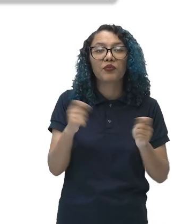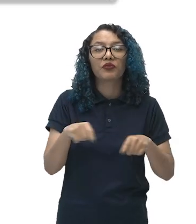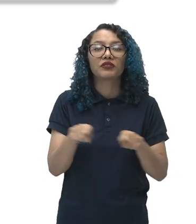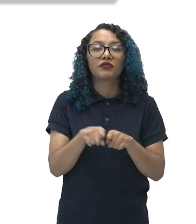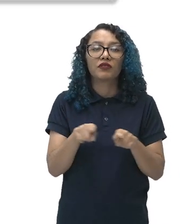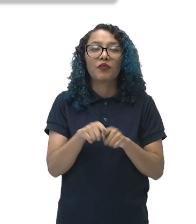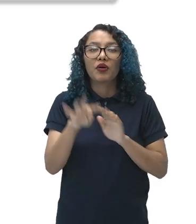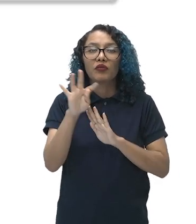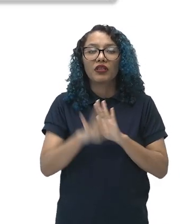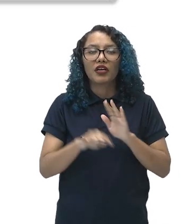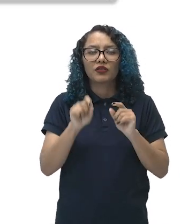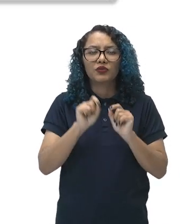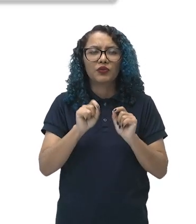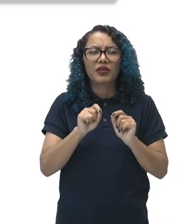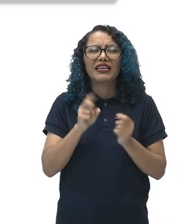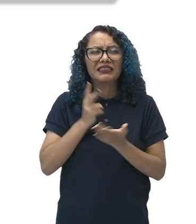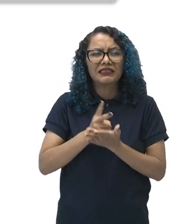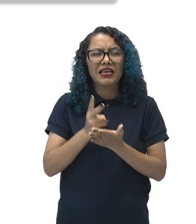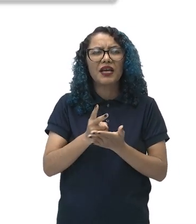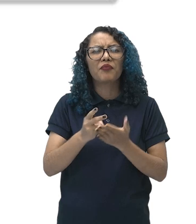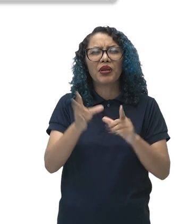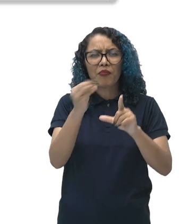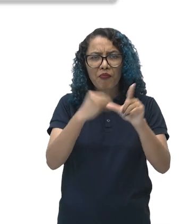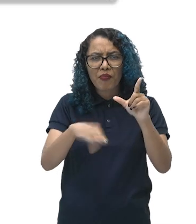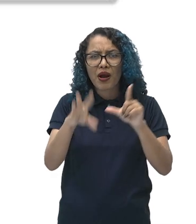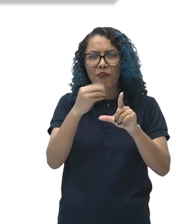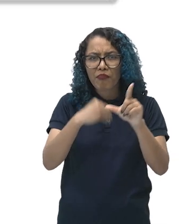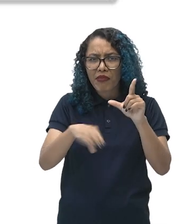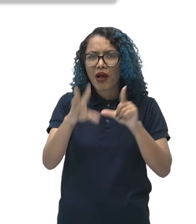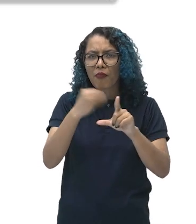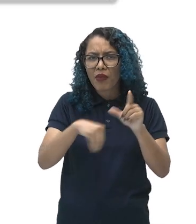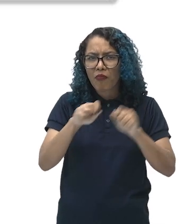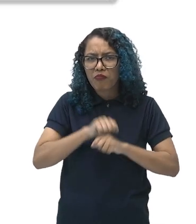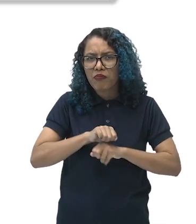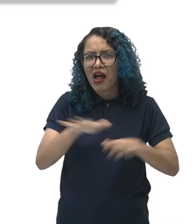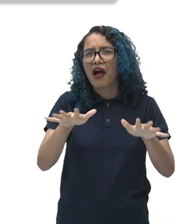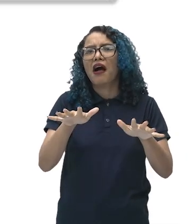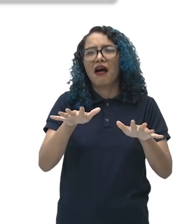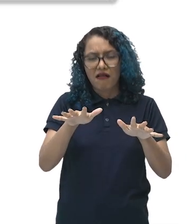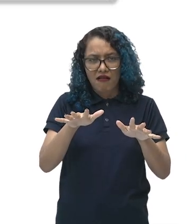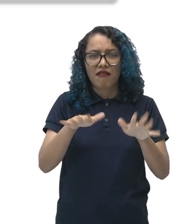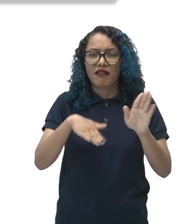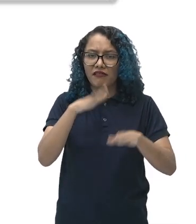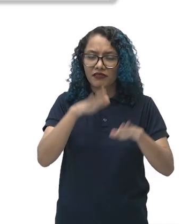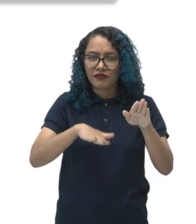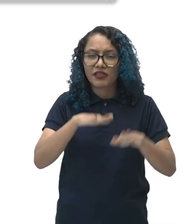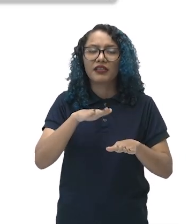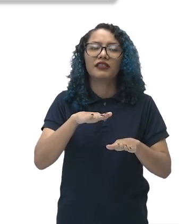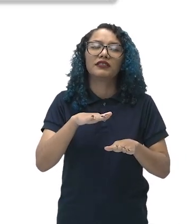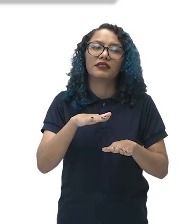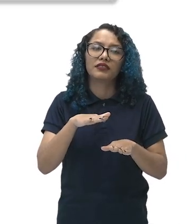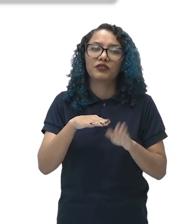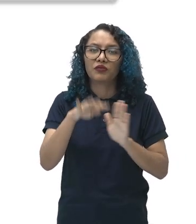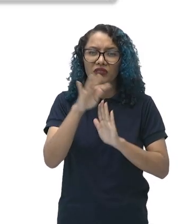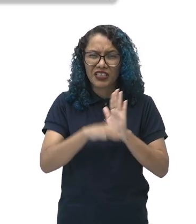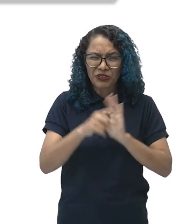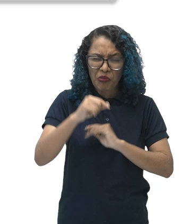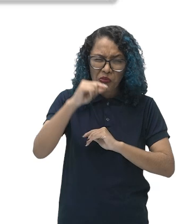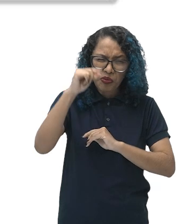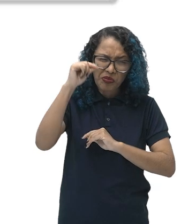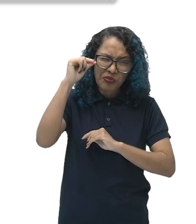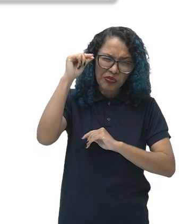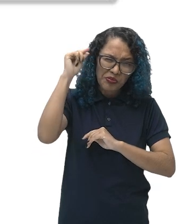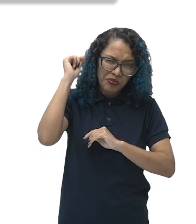que o texto possa ser constantemente recuperado e viralizado. Às vezes é um texto que há anos